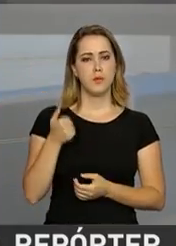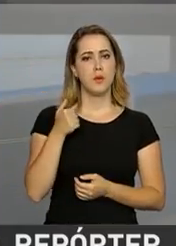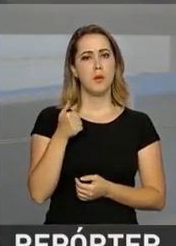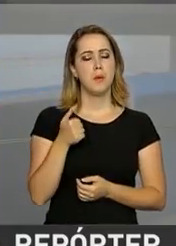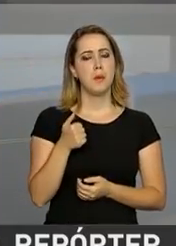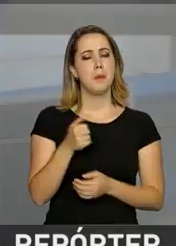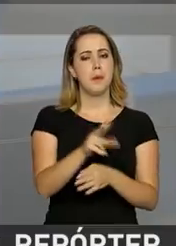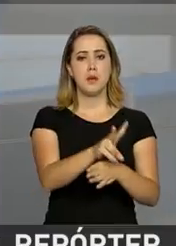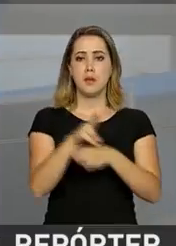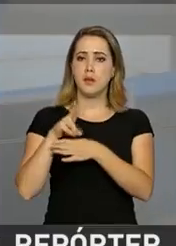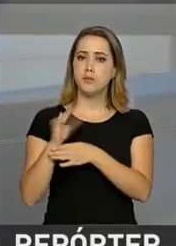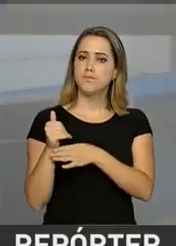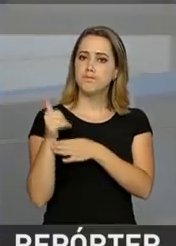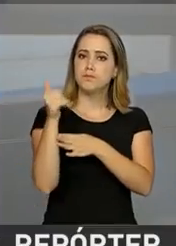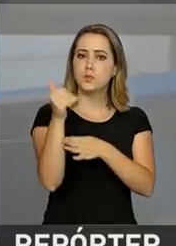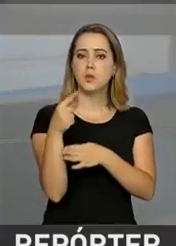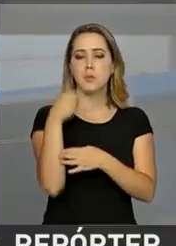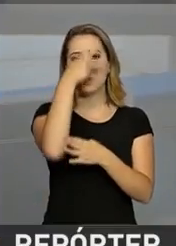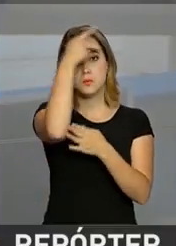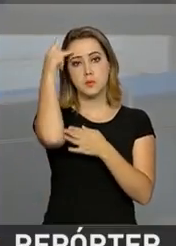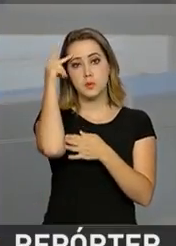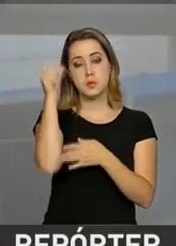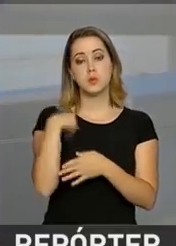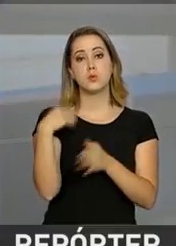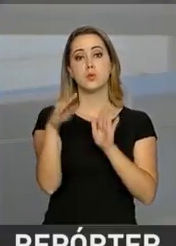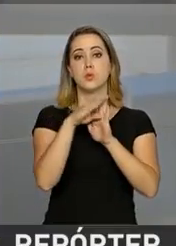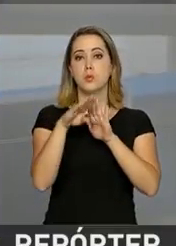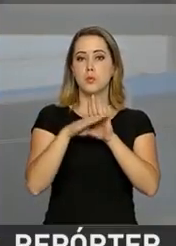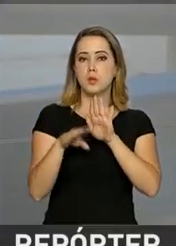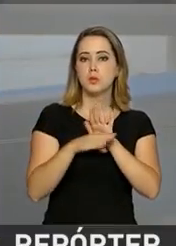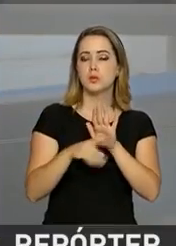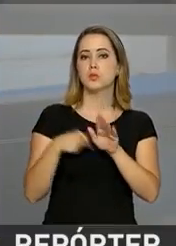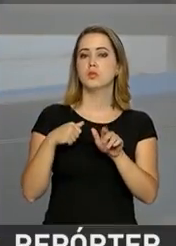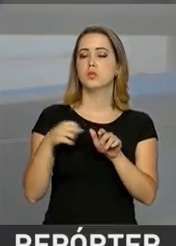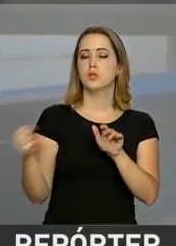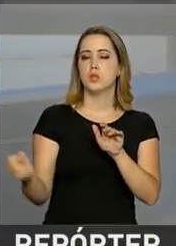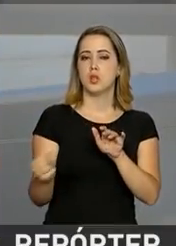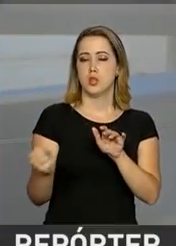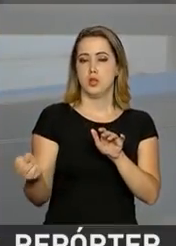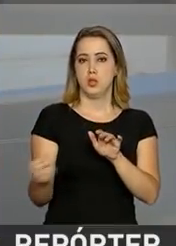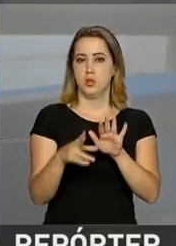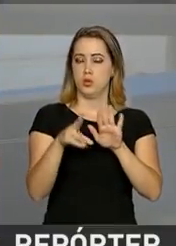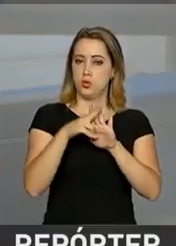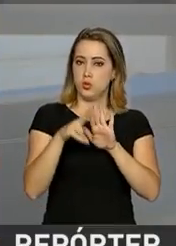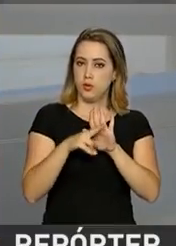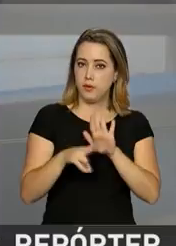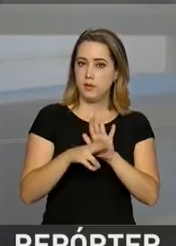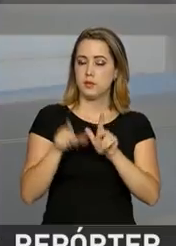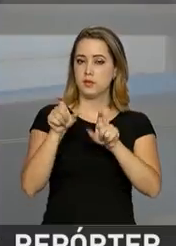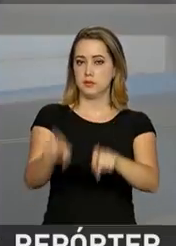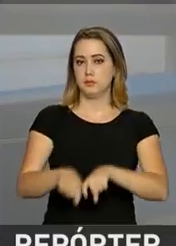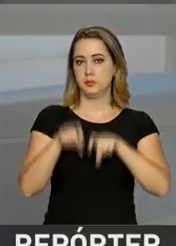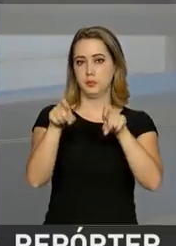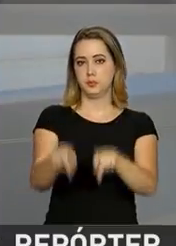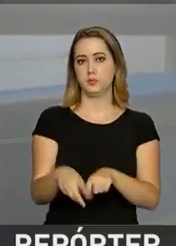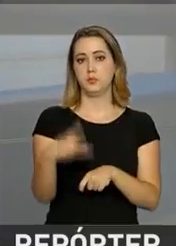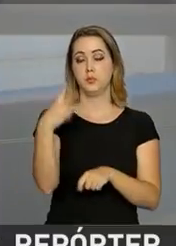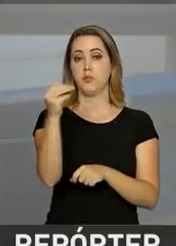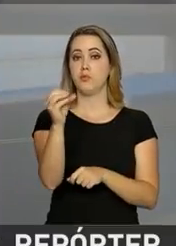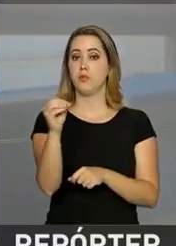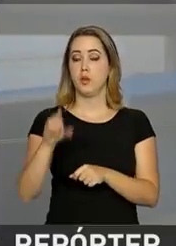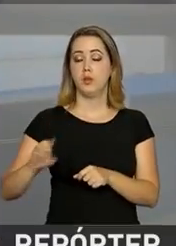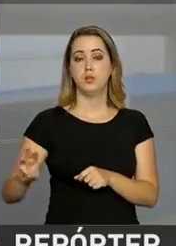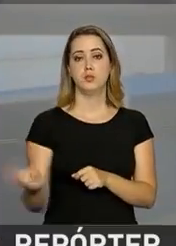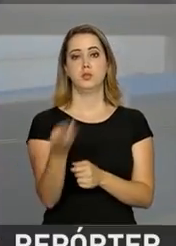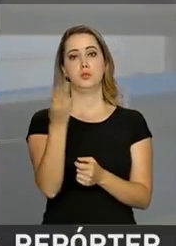crédito em 2017 para os beneficiários do Plano Nacional de Reforma Agrária. O contrato garante 300 milhões de